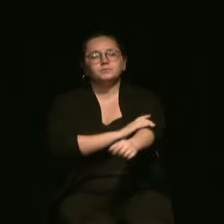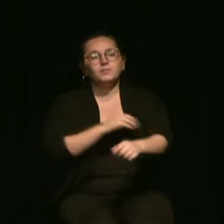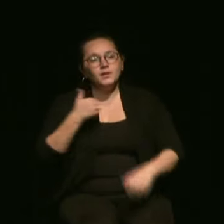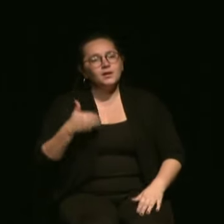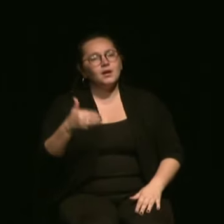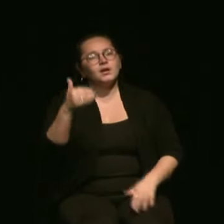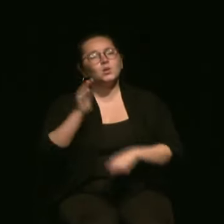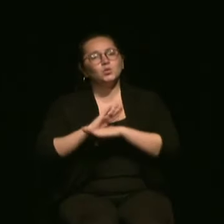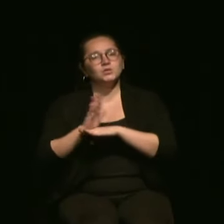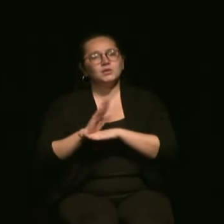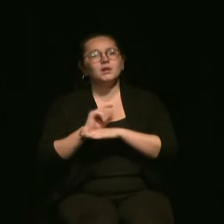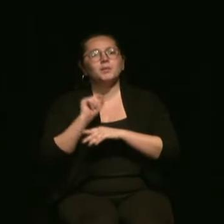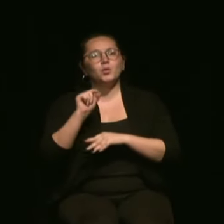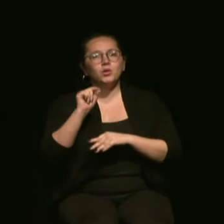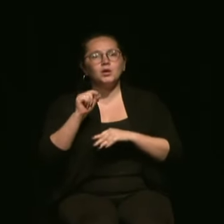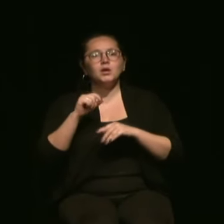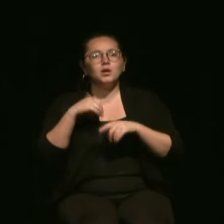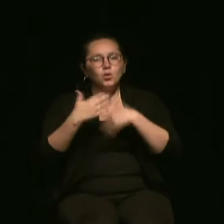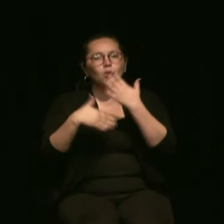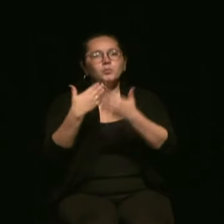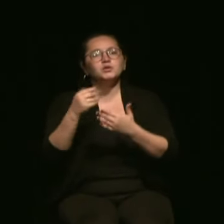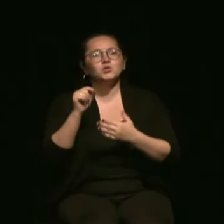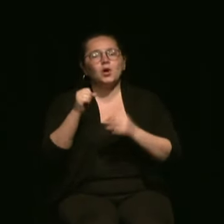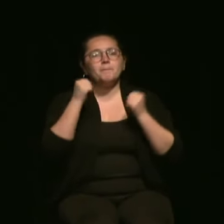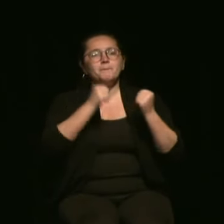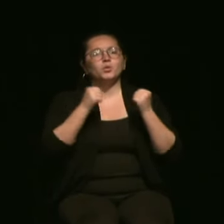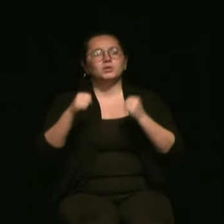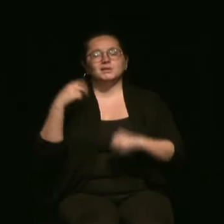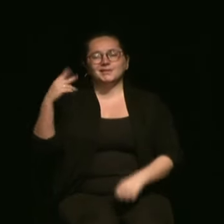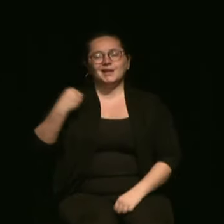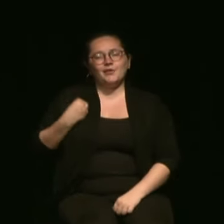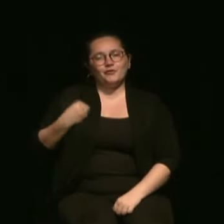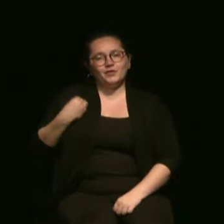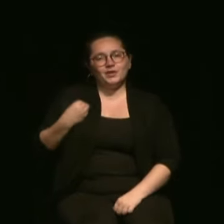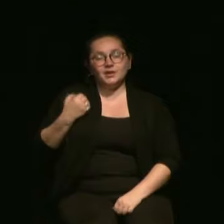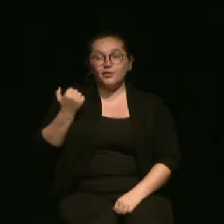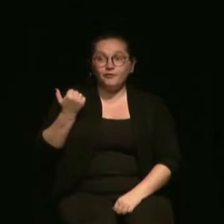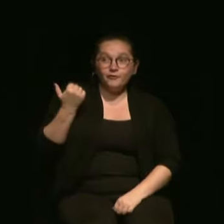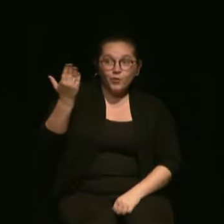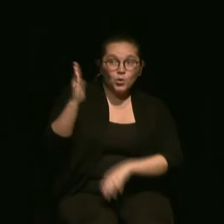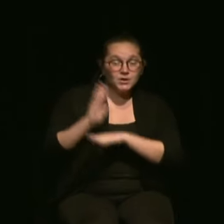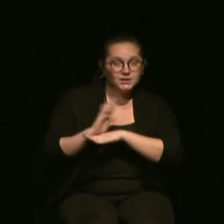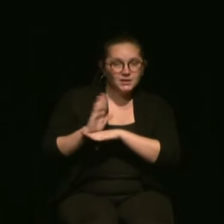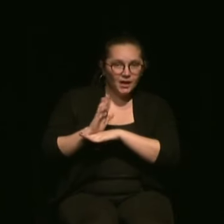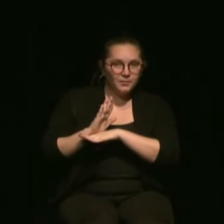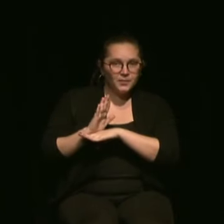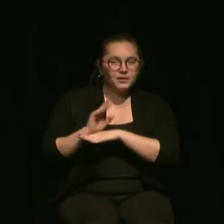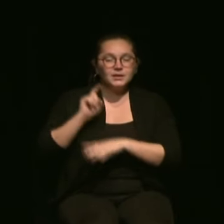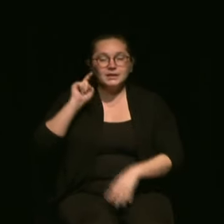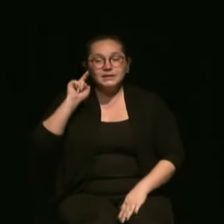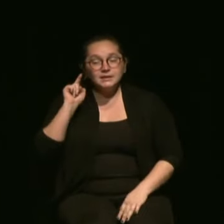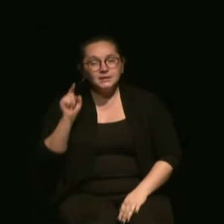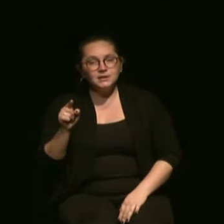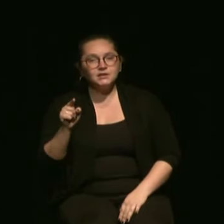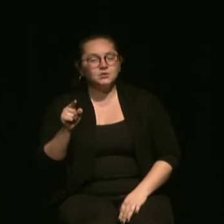cinema deu a ele a potência que lhe faltava na vida fora do cinema. E isso, vendo o